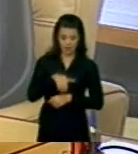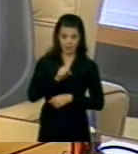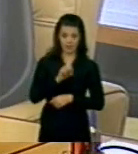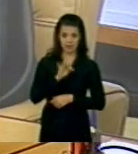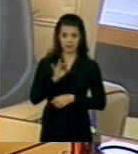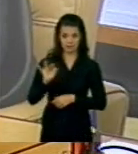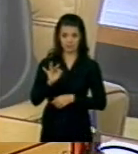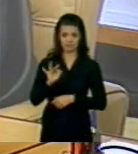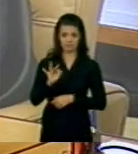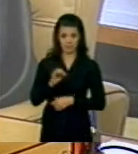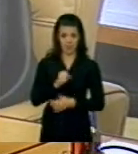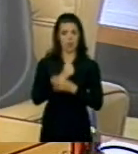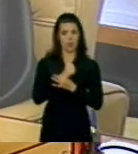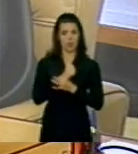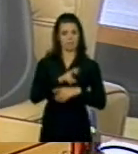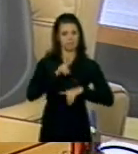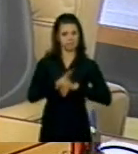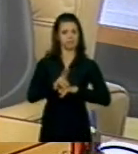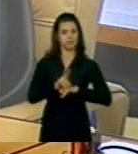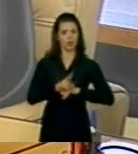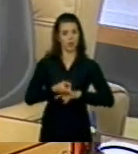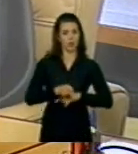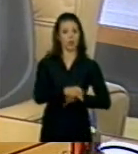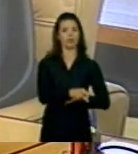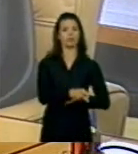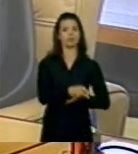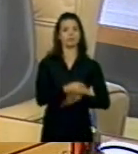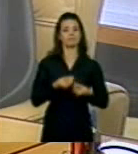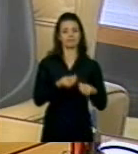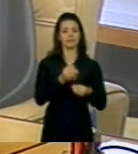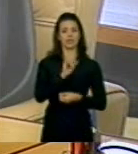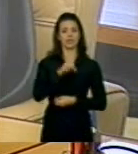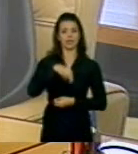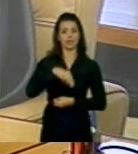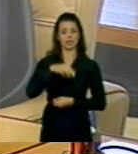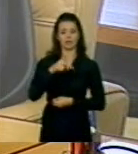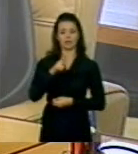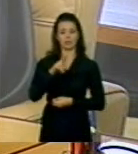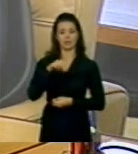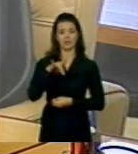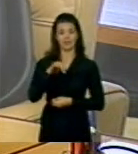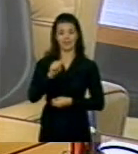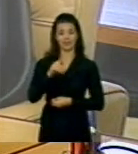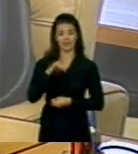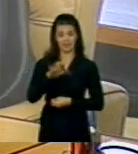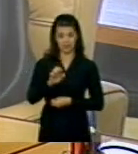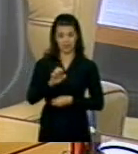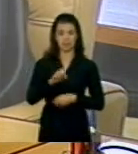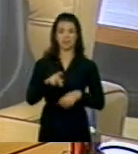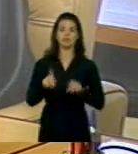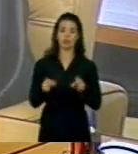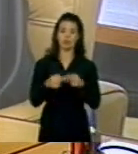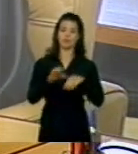princípio republicano, continuou a conceber a imunidade instituída no caput do artigo 53 da Constituição